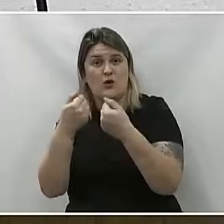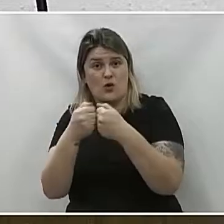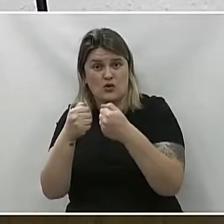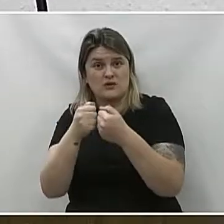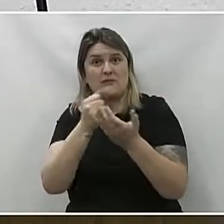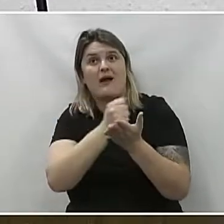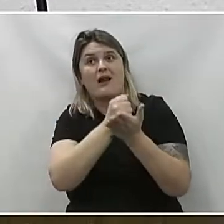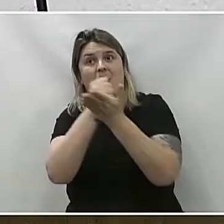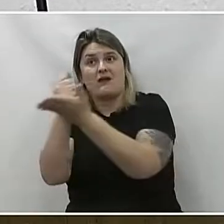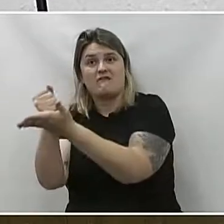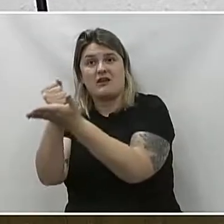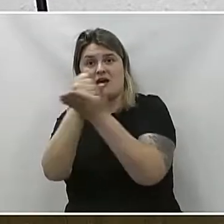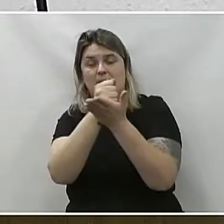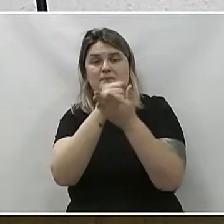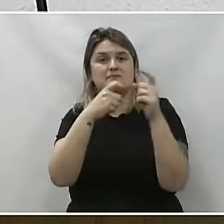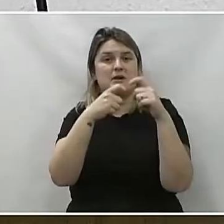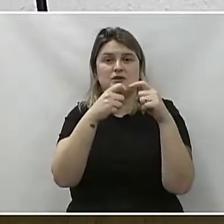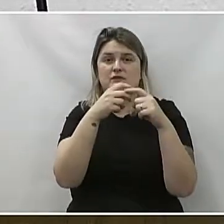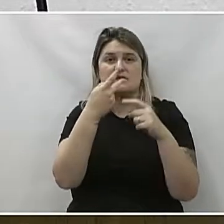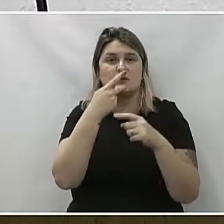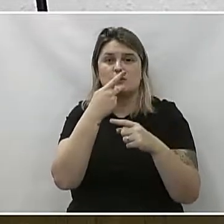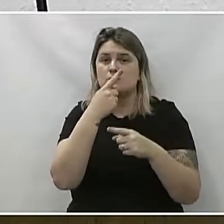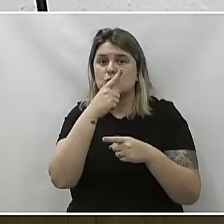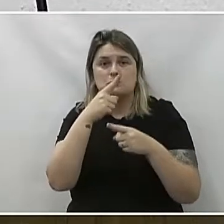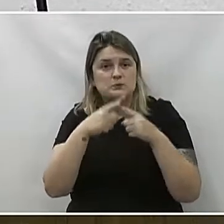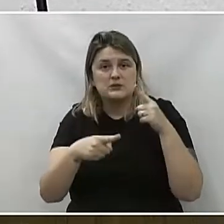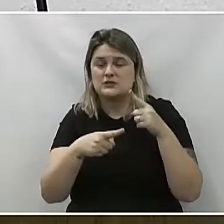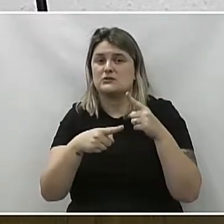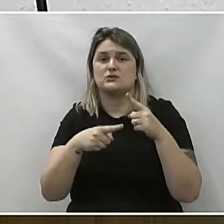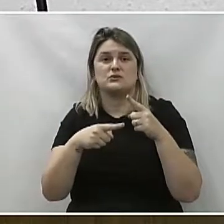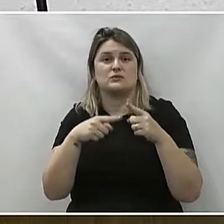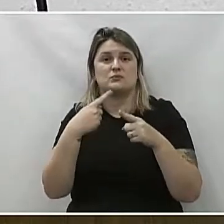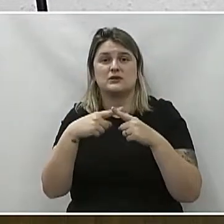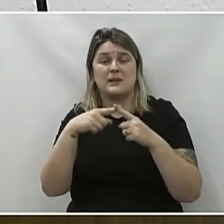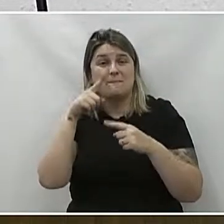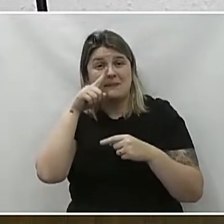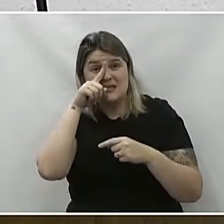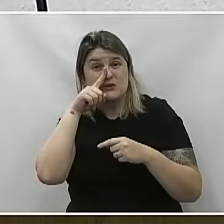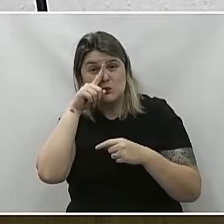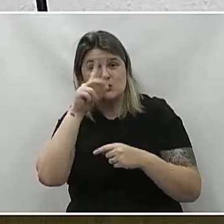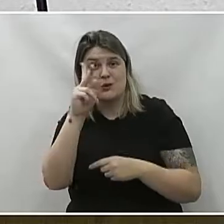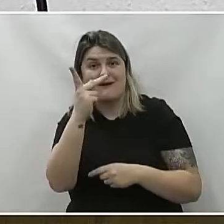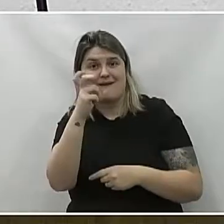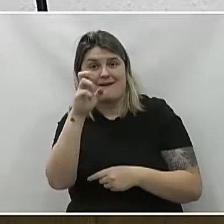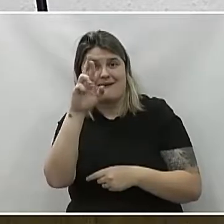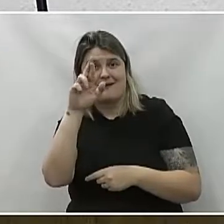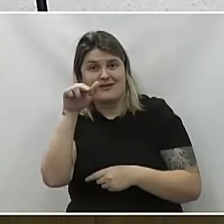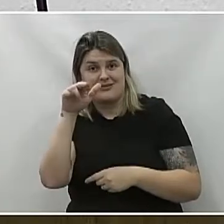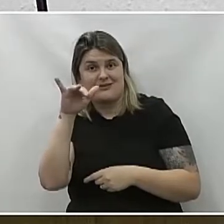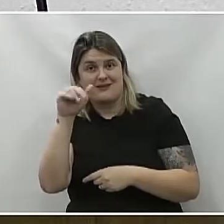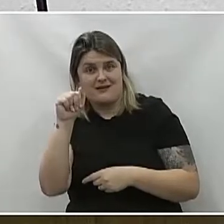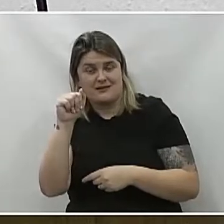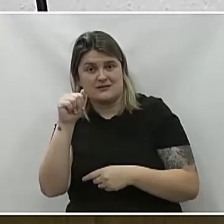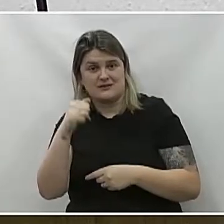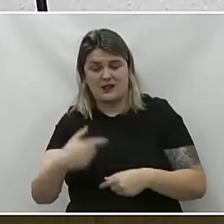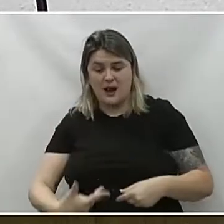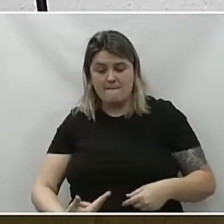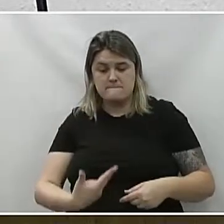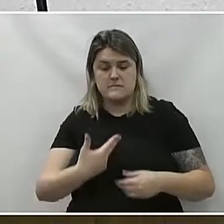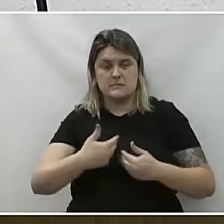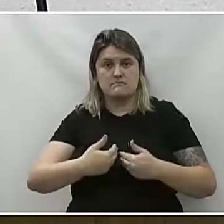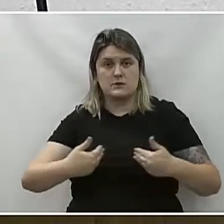oferecido para a gente, mas o médico de Curitiba disse, ele não pode subir degrau, porque o risco de hérnia era imenso, porque ele abriu o abdômen